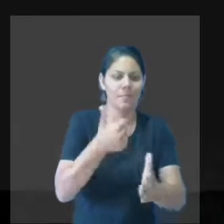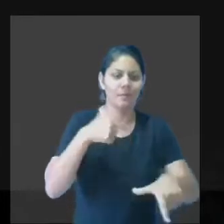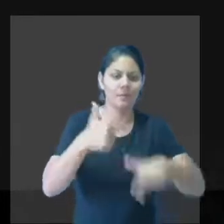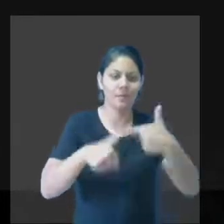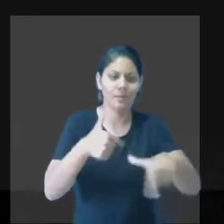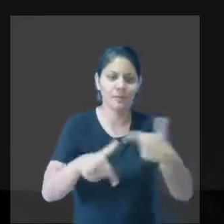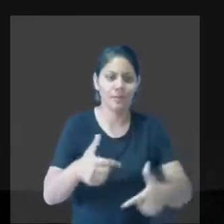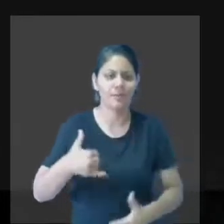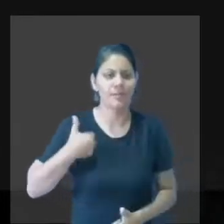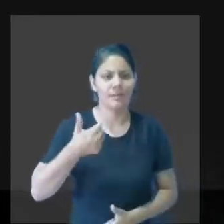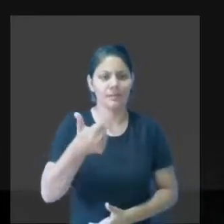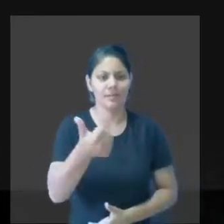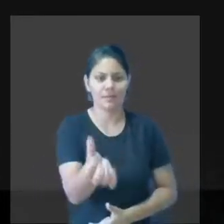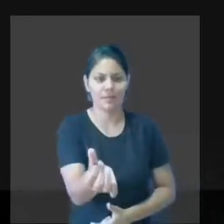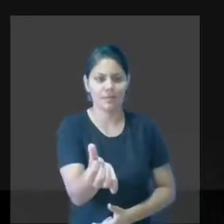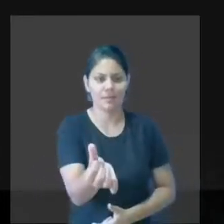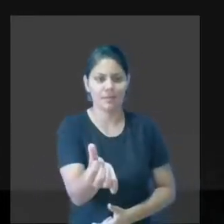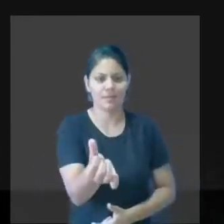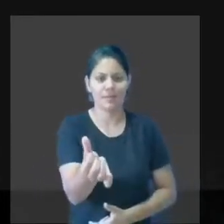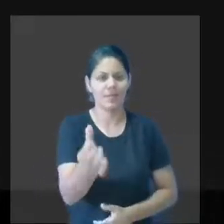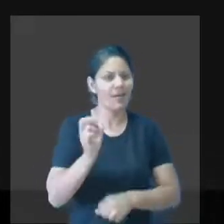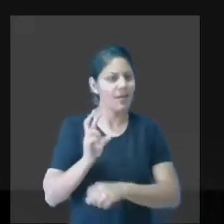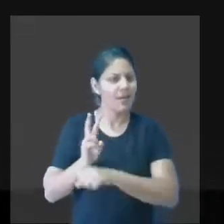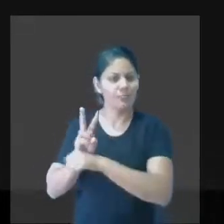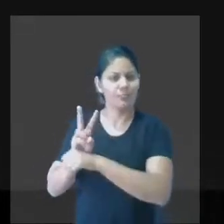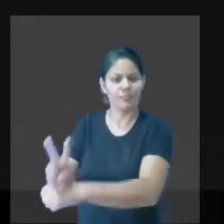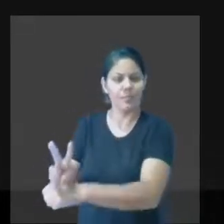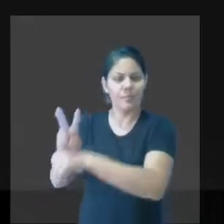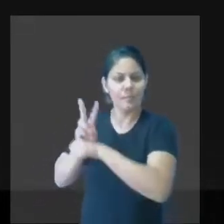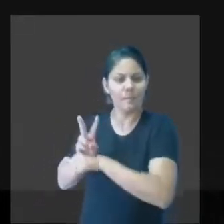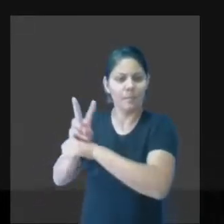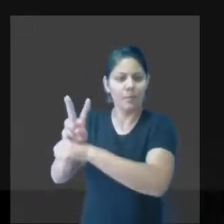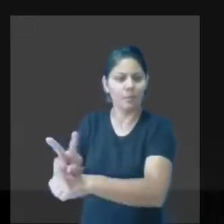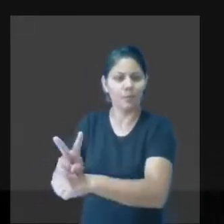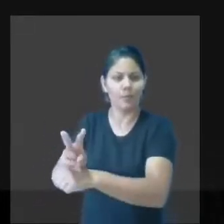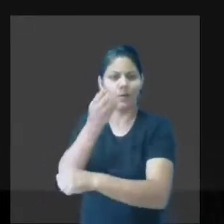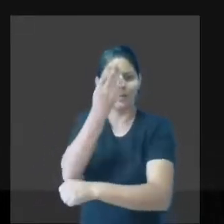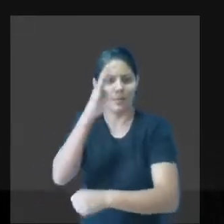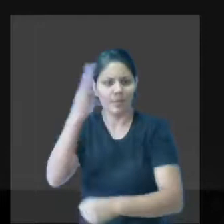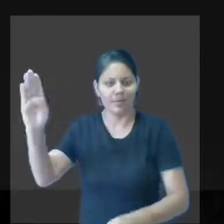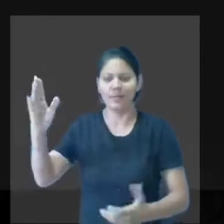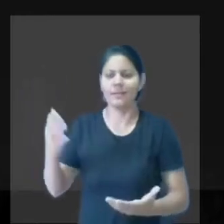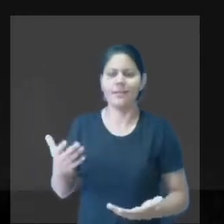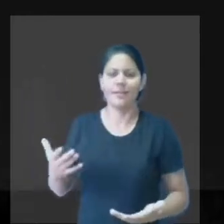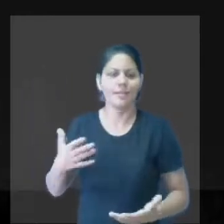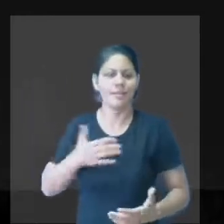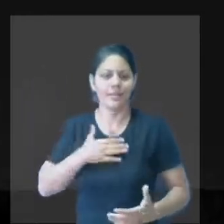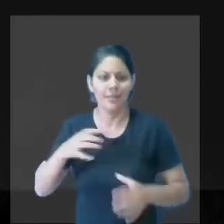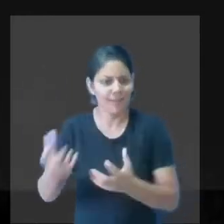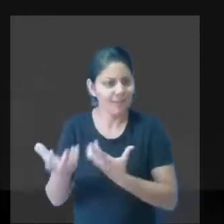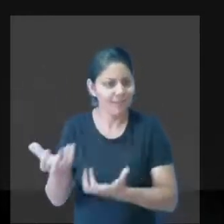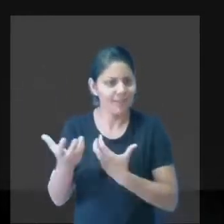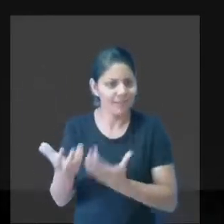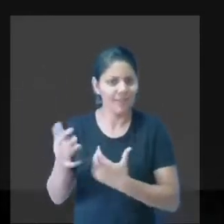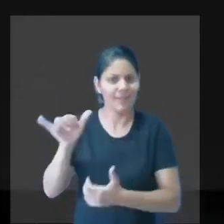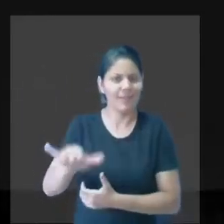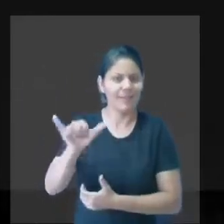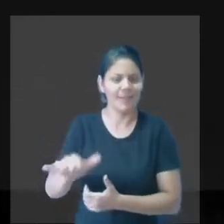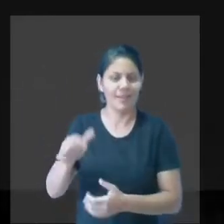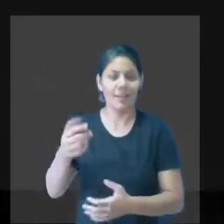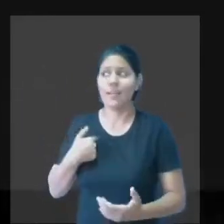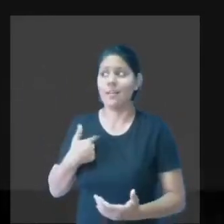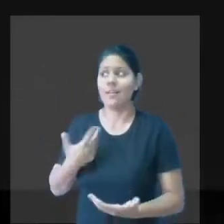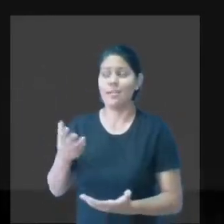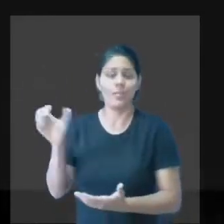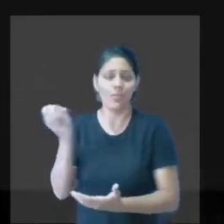na escola aos 16 anos foi como auxiliar de biblioteca. De tanto que eu queria ler os livros novos, que eu comecei a